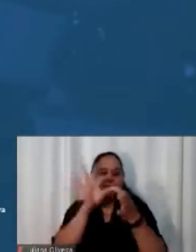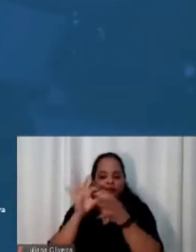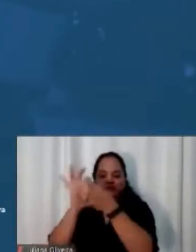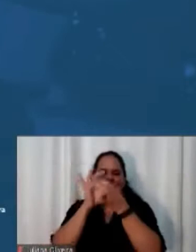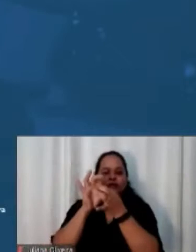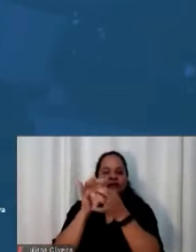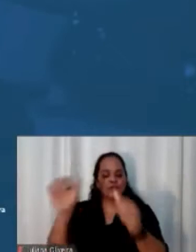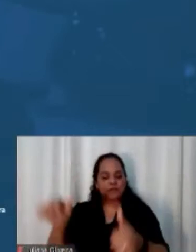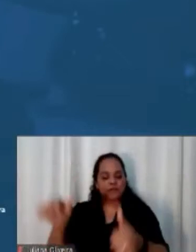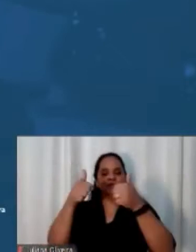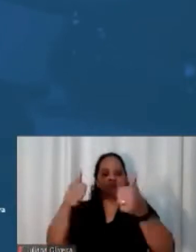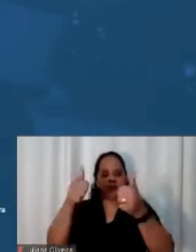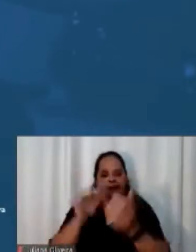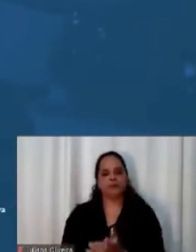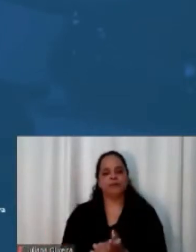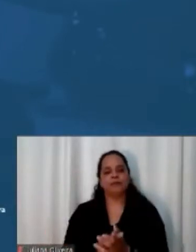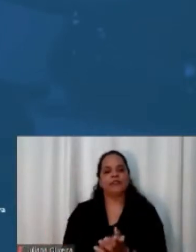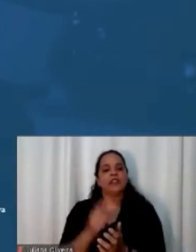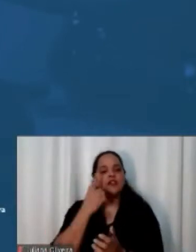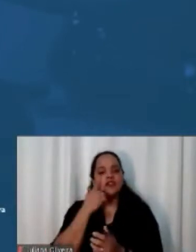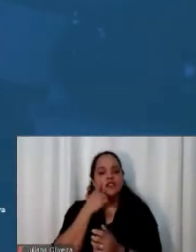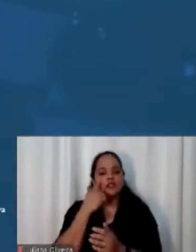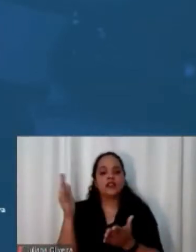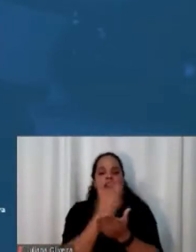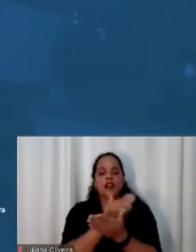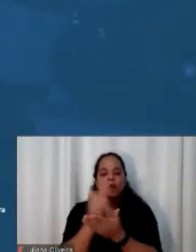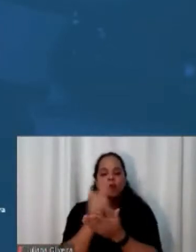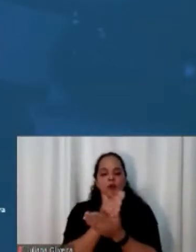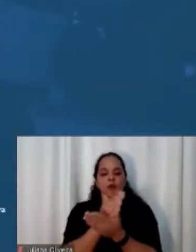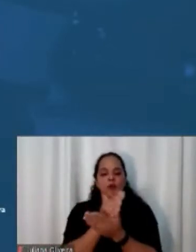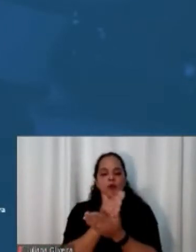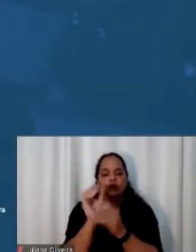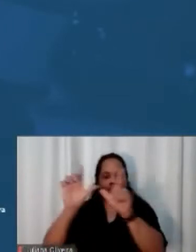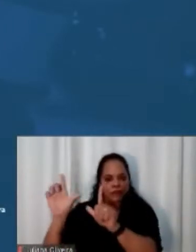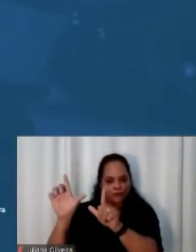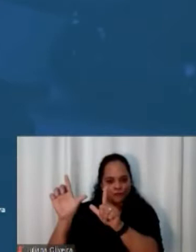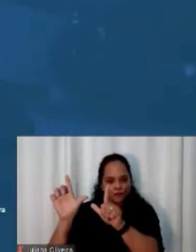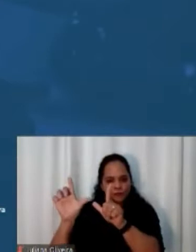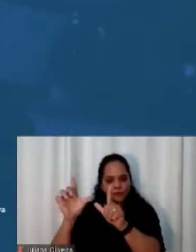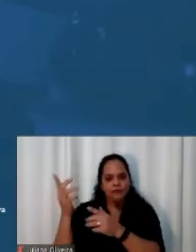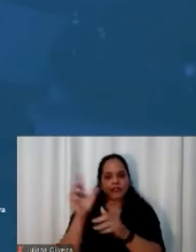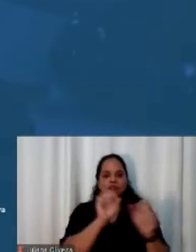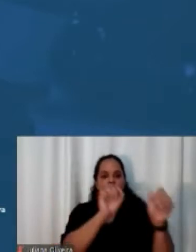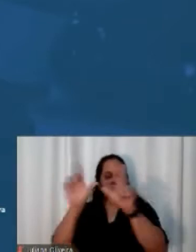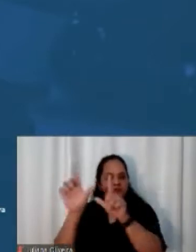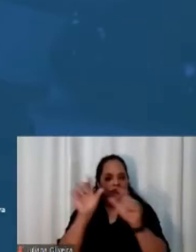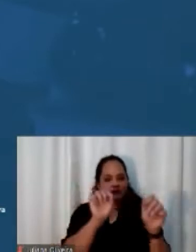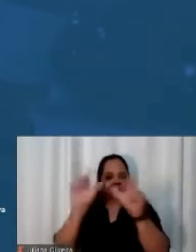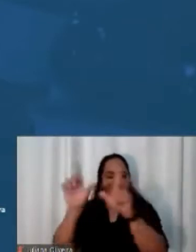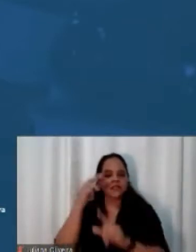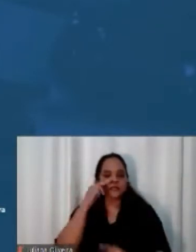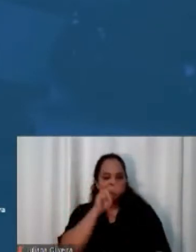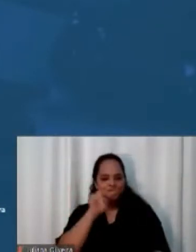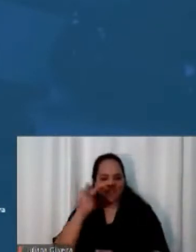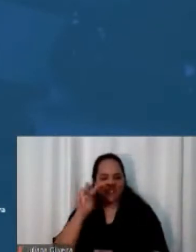colocar a minha imagem de slides para vocês, para que vocês possam começar